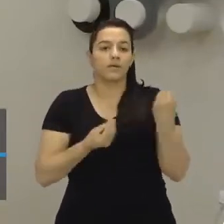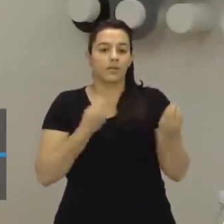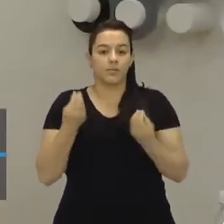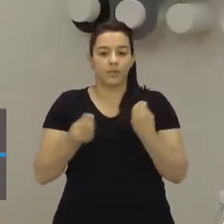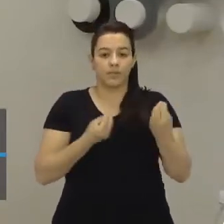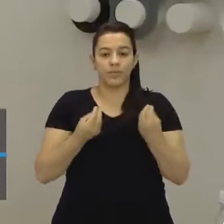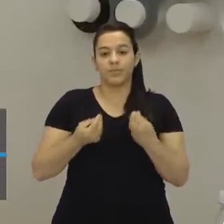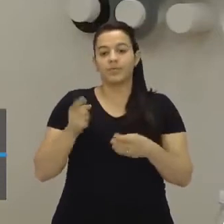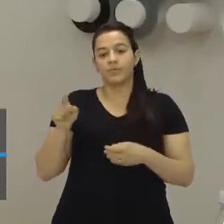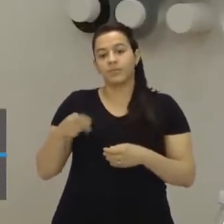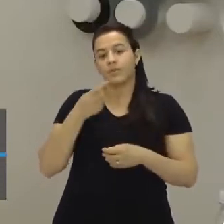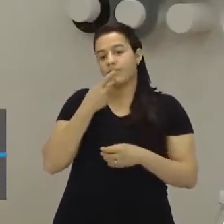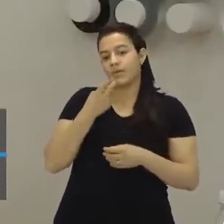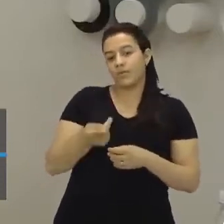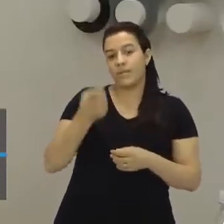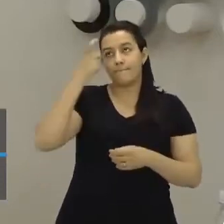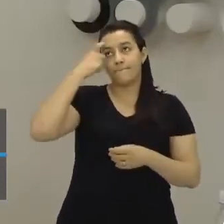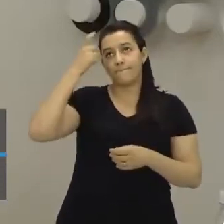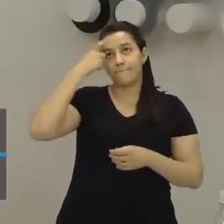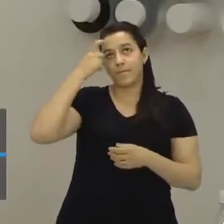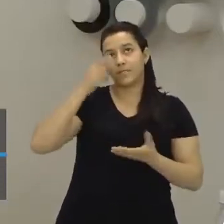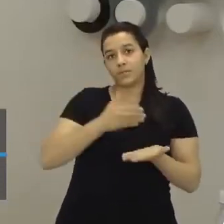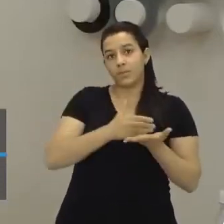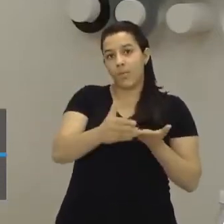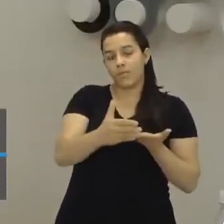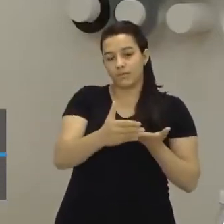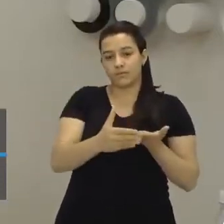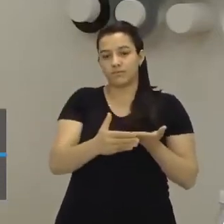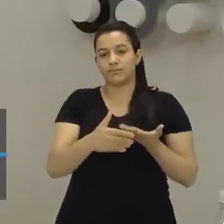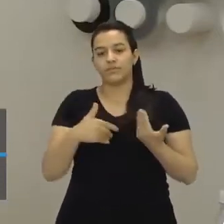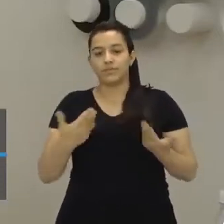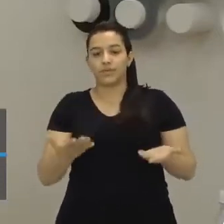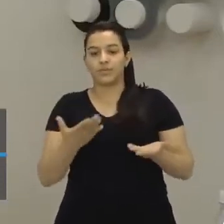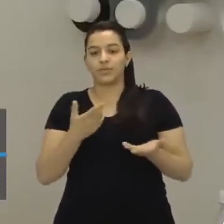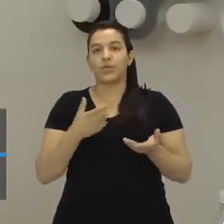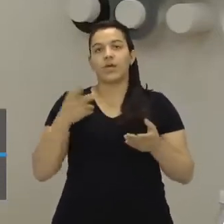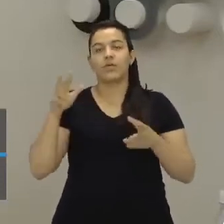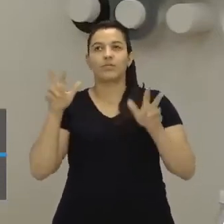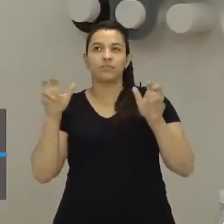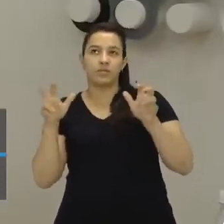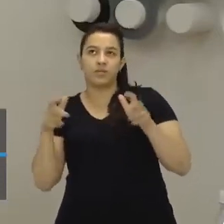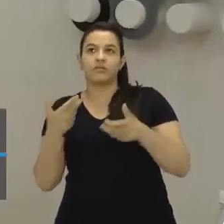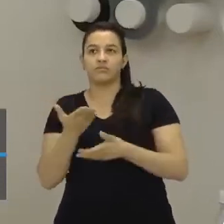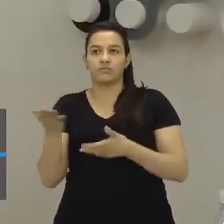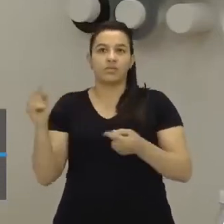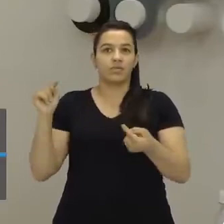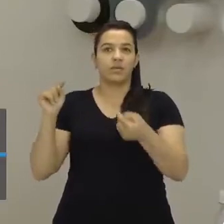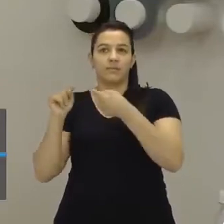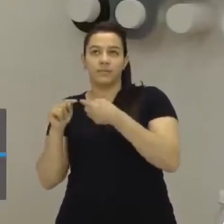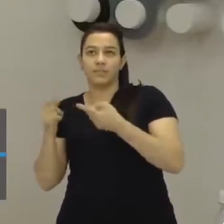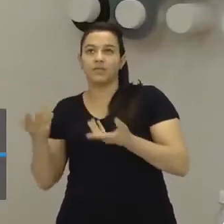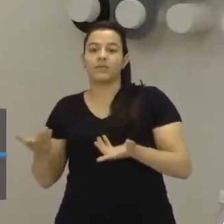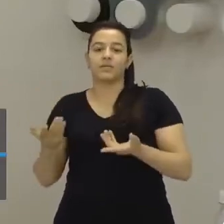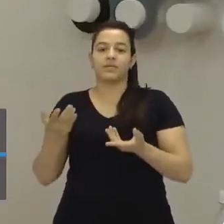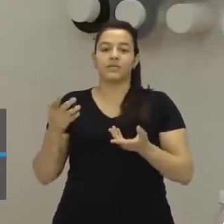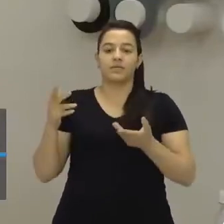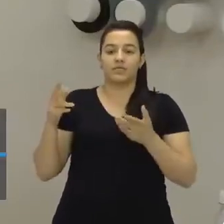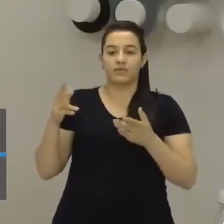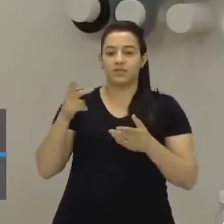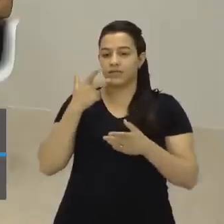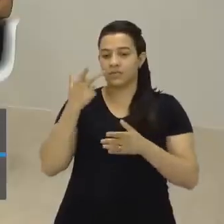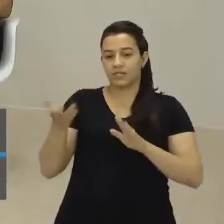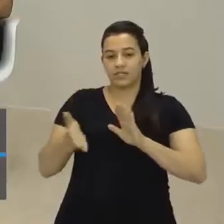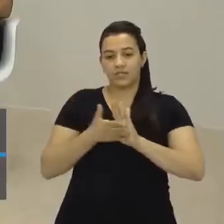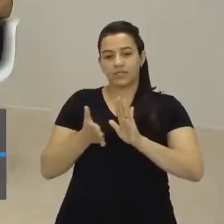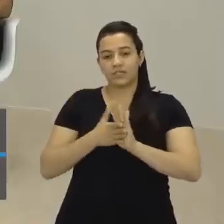falando, a professora falou para mim, pensa numa introdução, né? Então, quando a gente está falando de assuntos como esses, por exemplo, de... Qual que era o assunto que a gente tinha